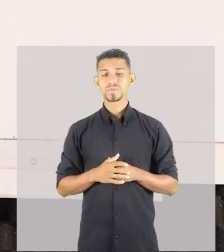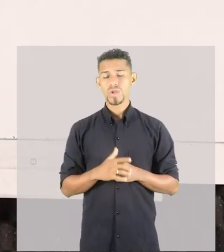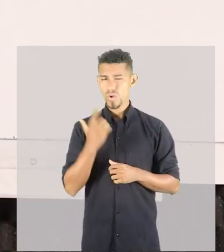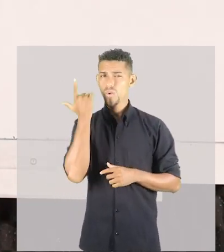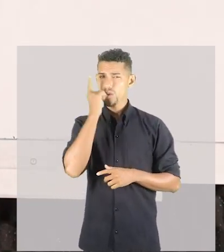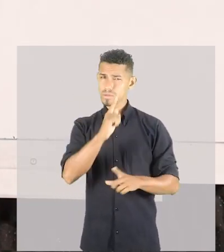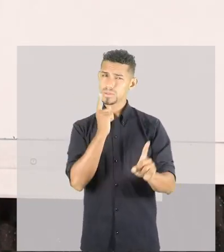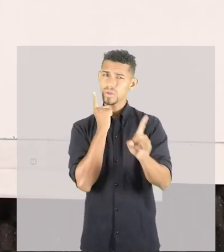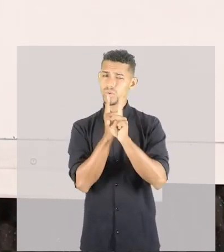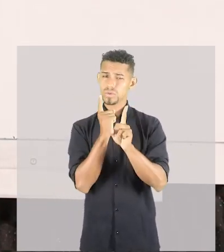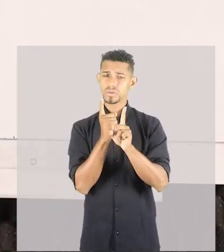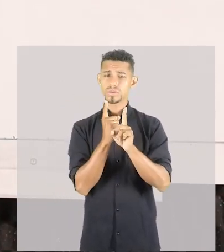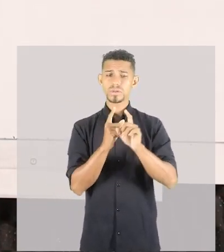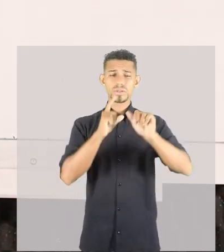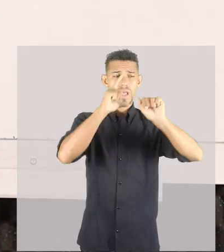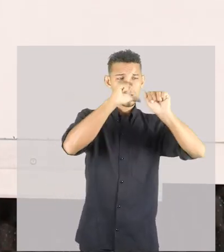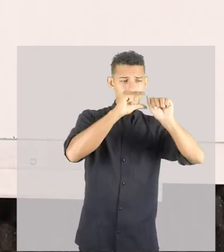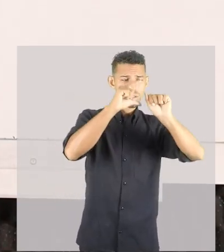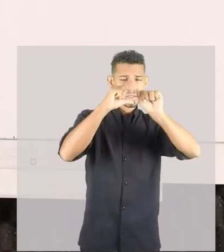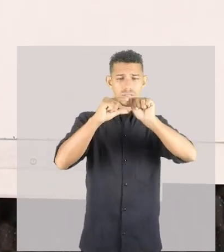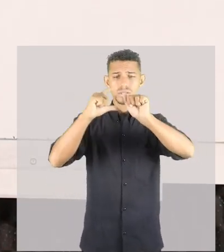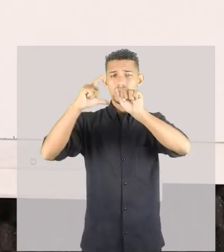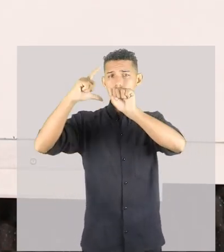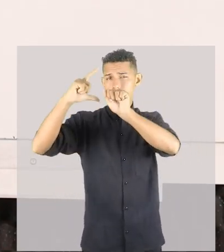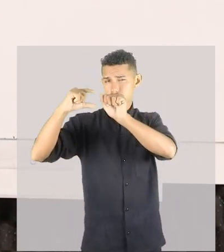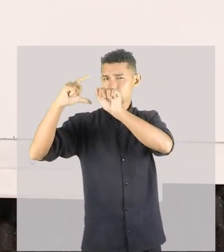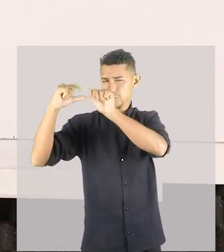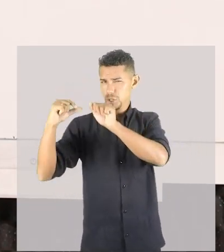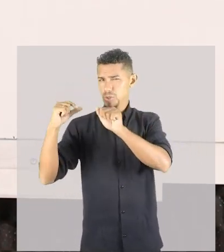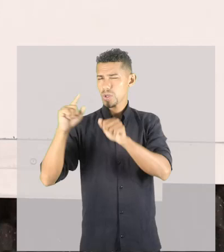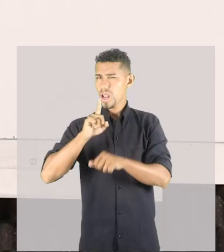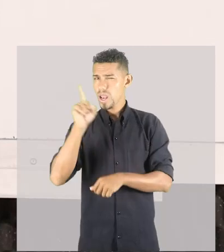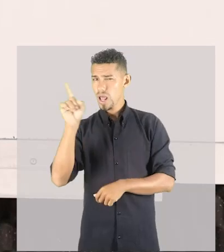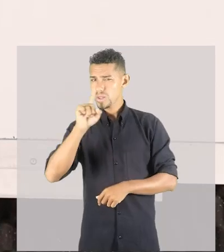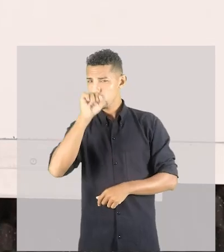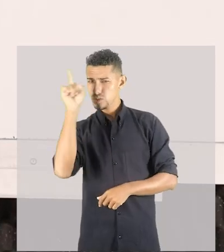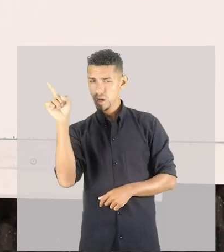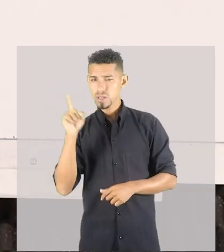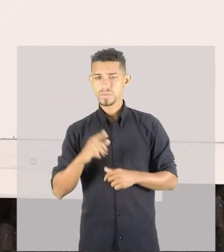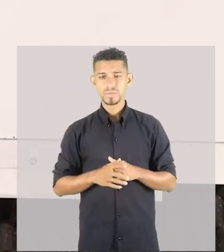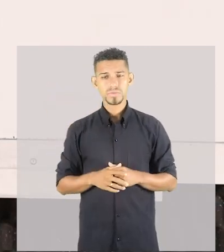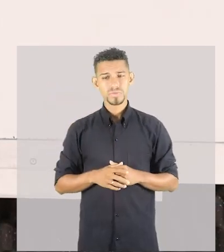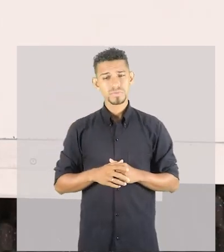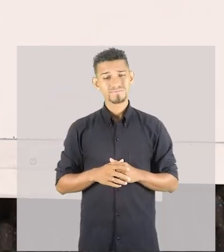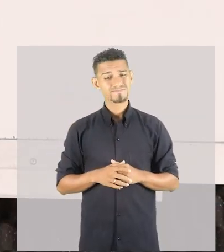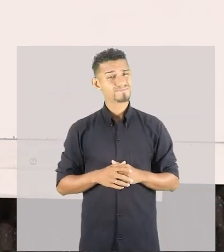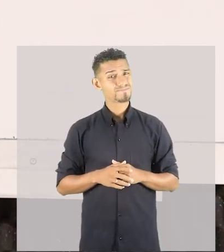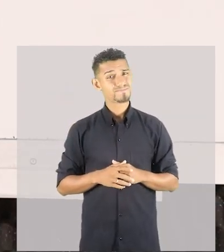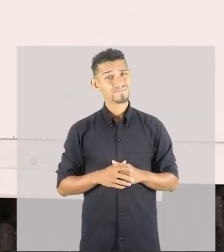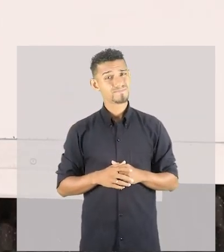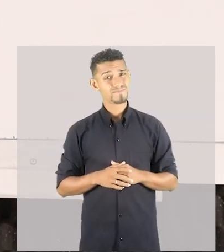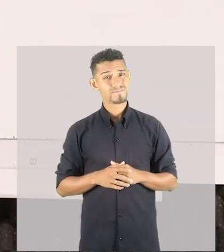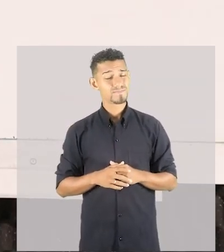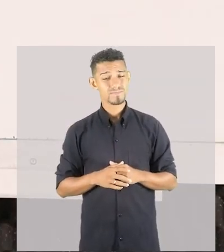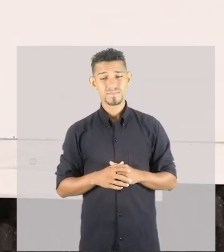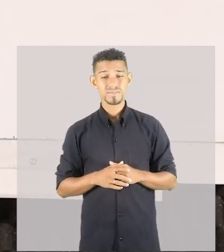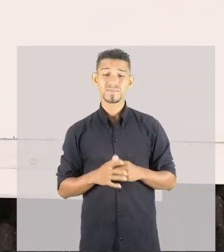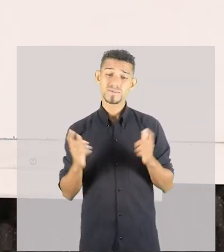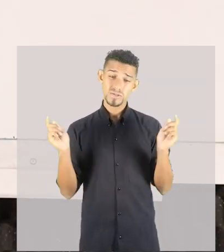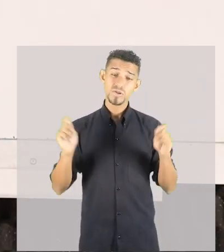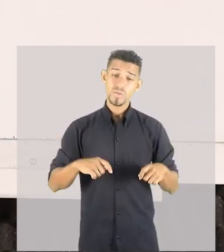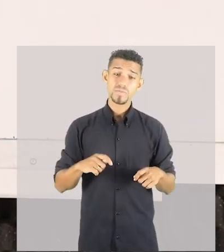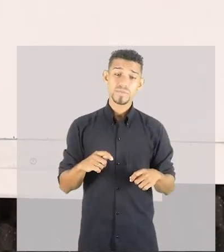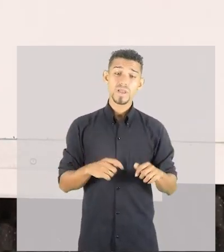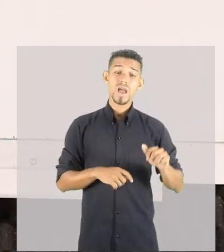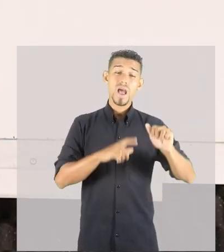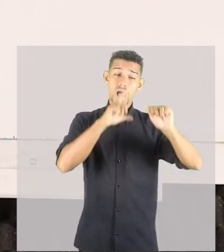consigo encontrar azinho, azinho, bezinho, bezinho lá do outro lado? Você vai observar que a gente consegue